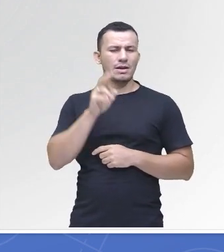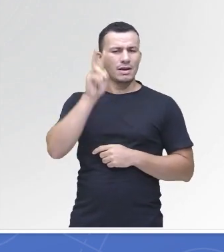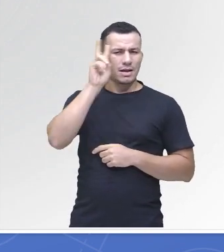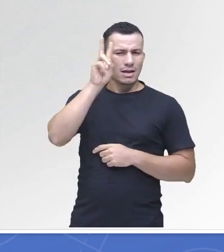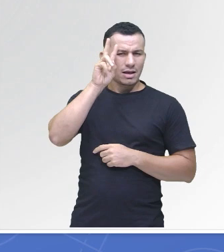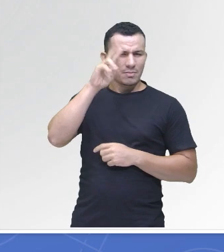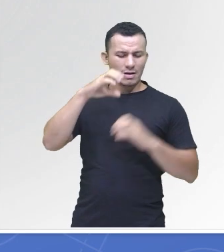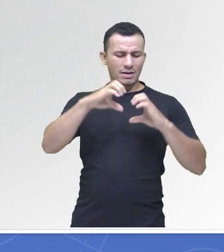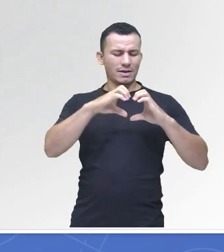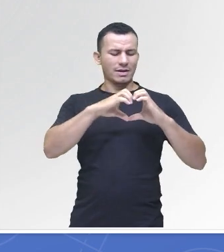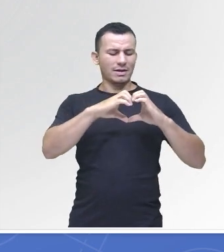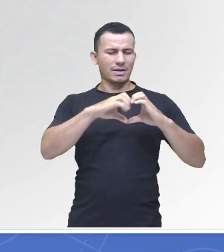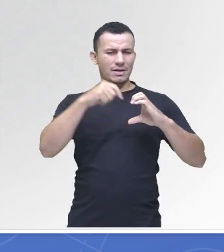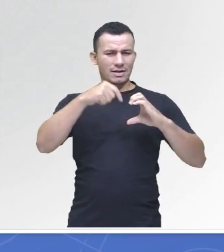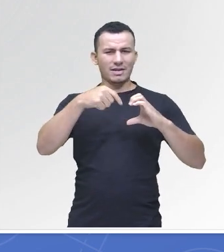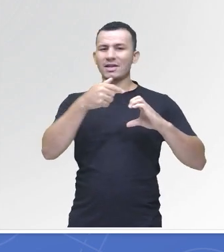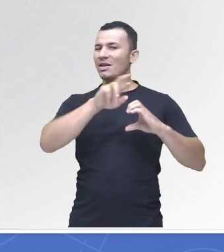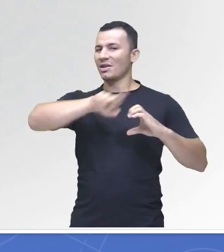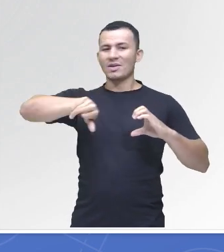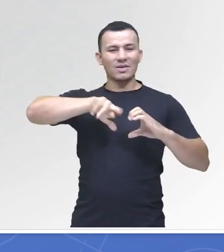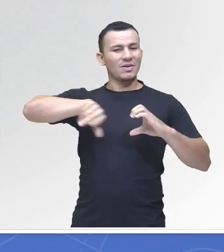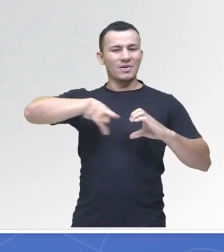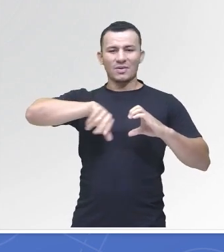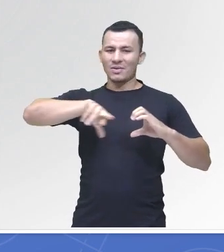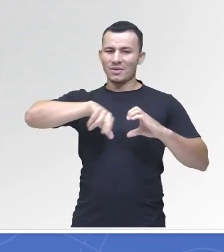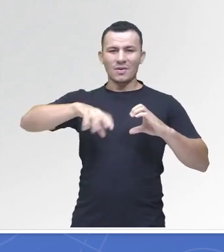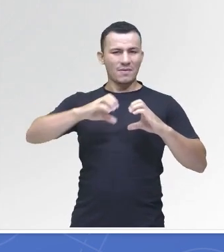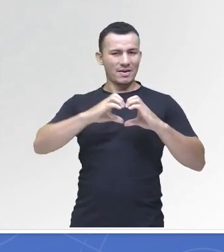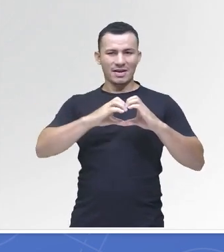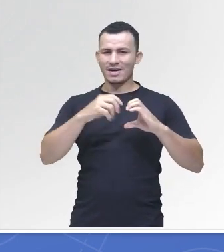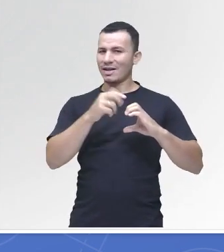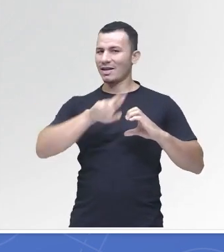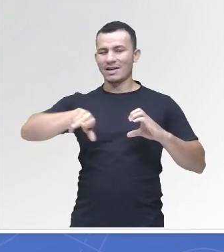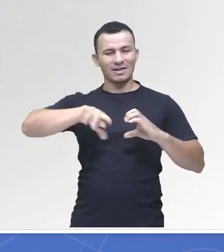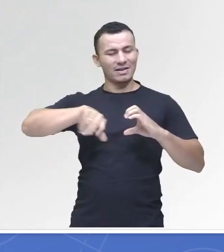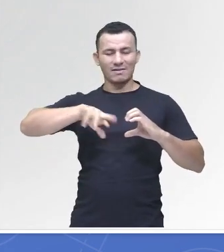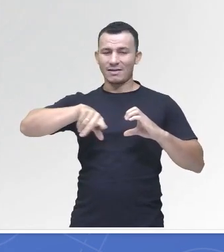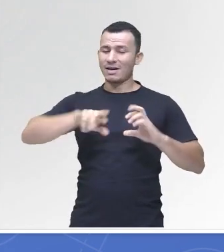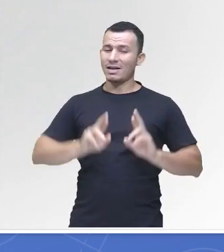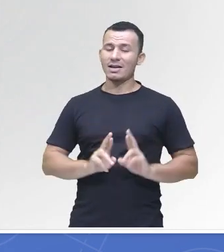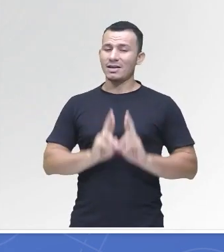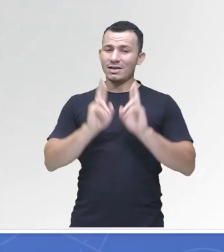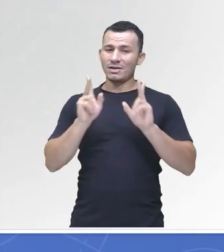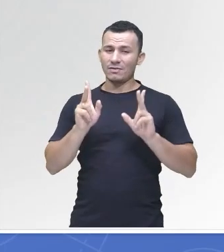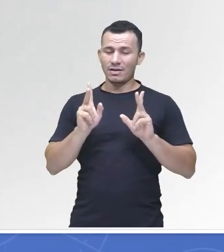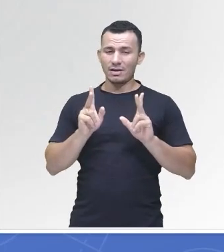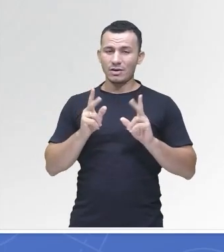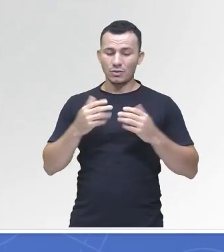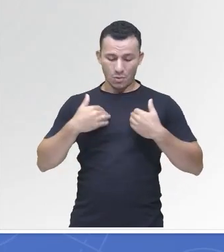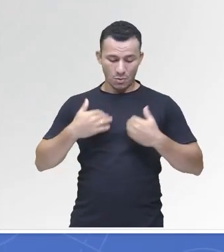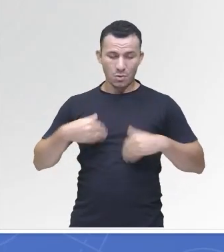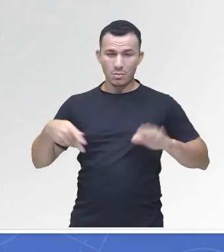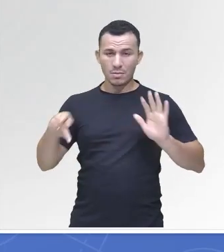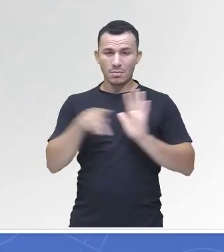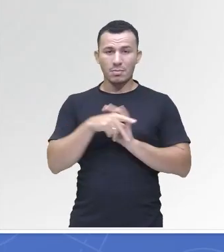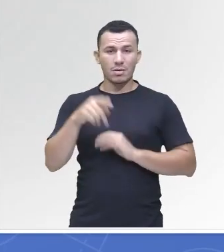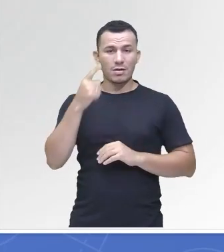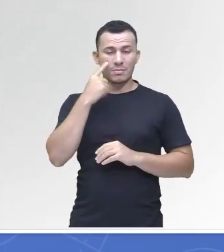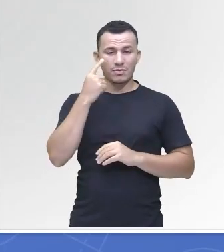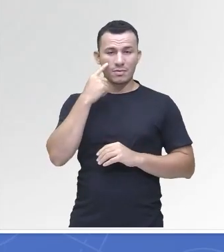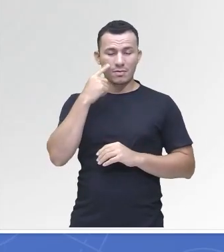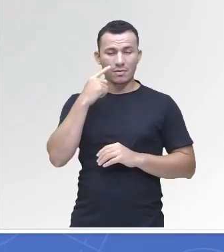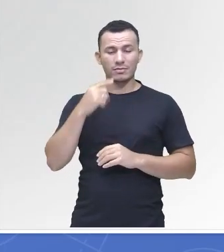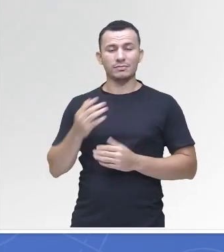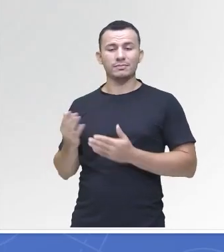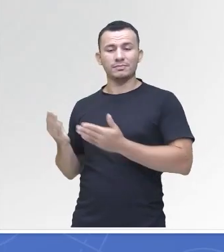geralmente desenha, né? Ele não é assim, né? Ele não é desse jeito, ele não é nesse formato. O coração, ele é